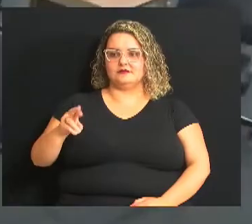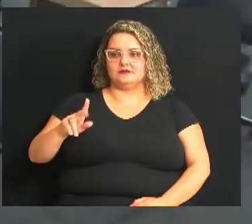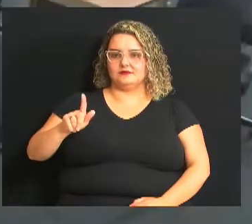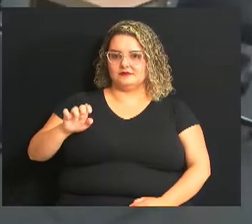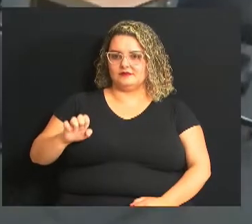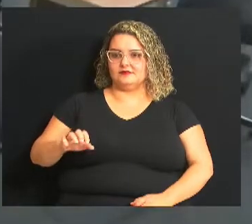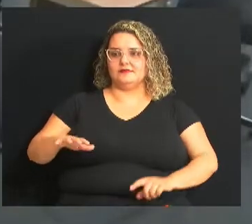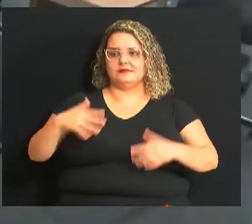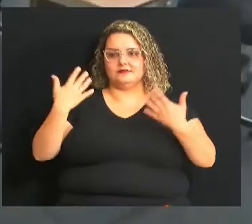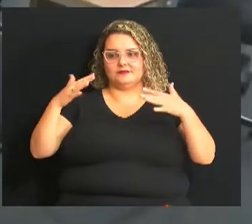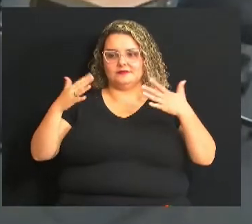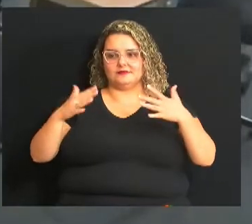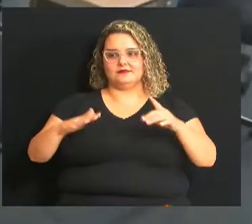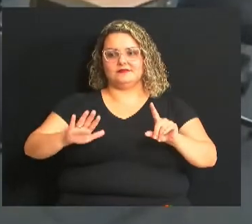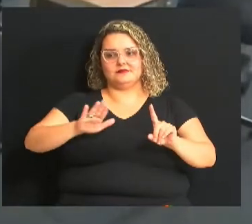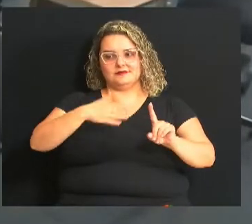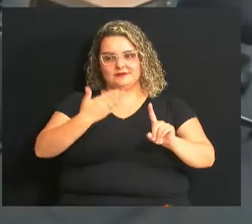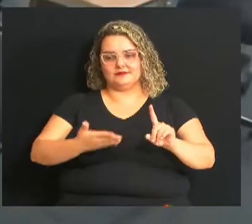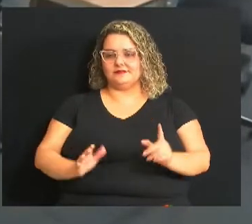Farmácia.